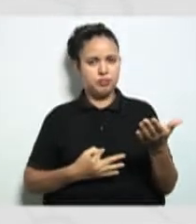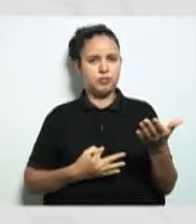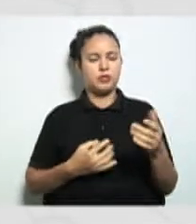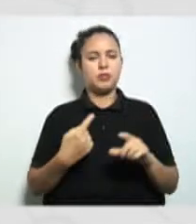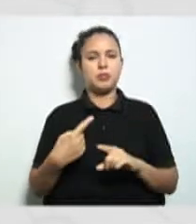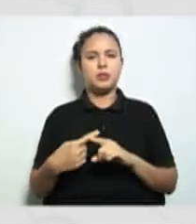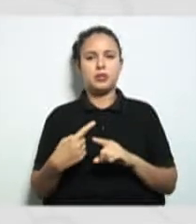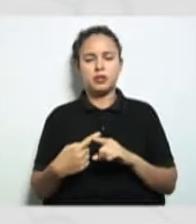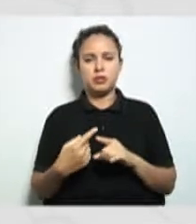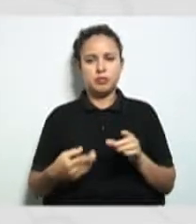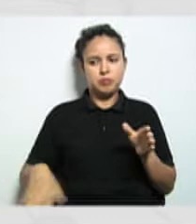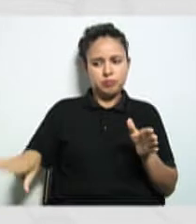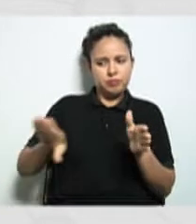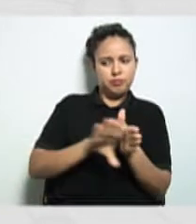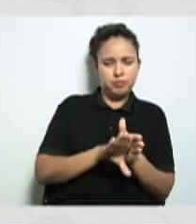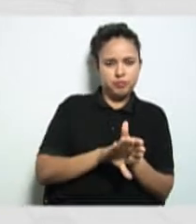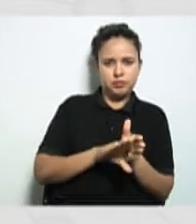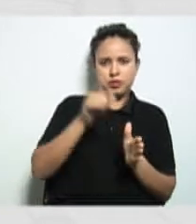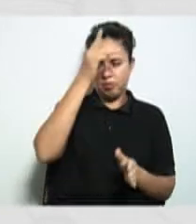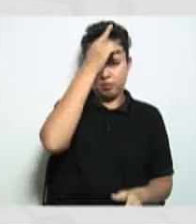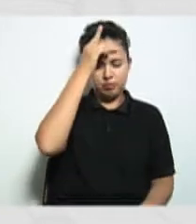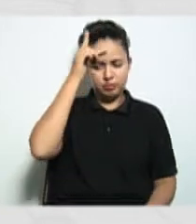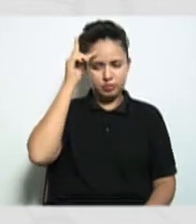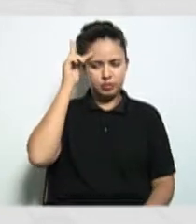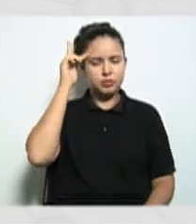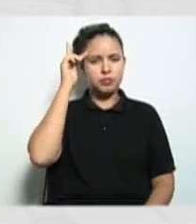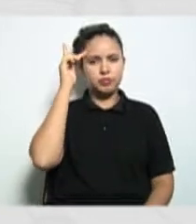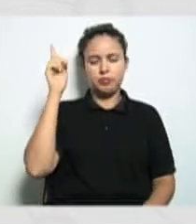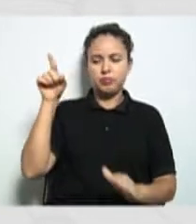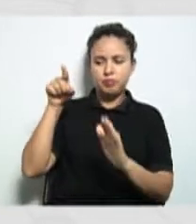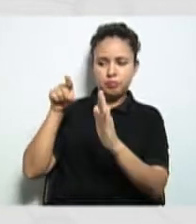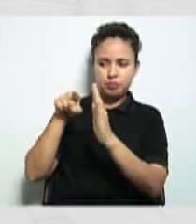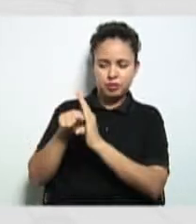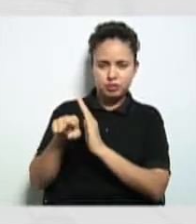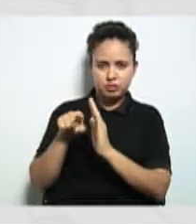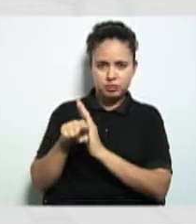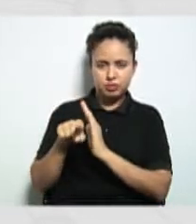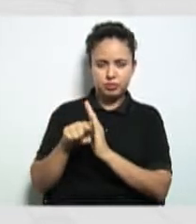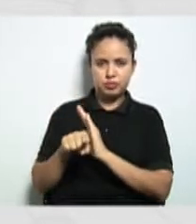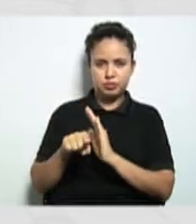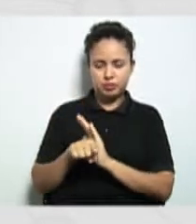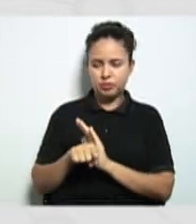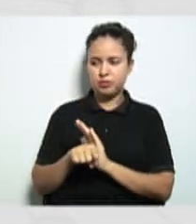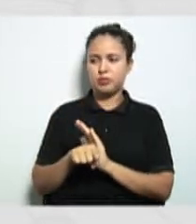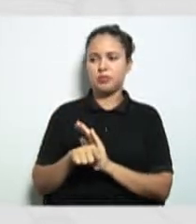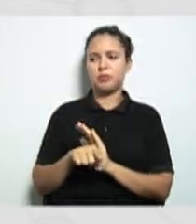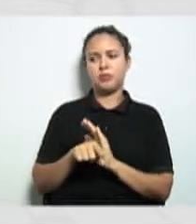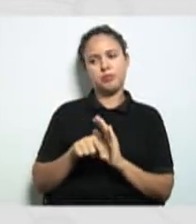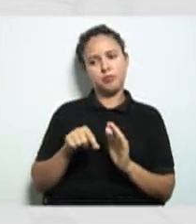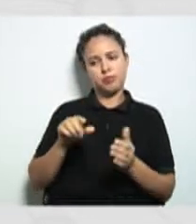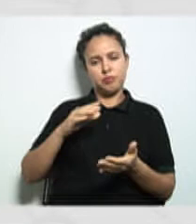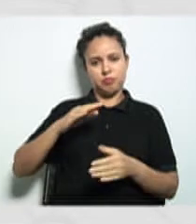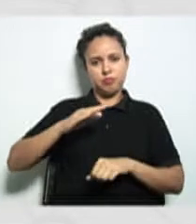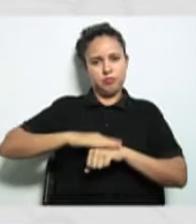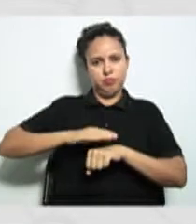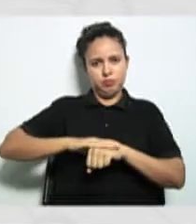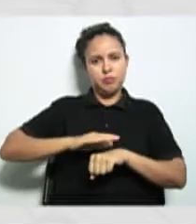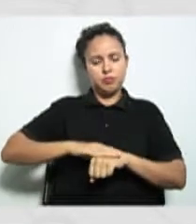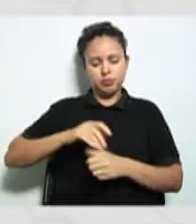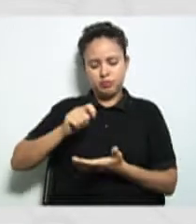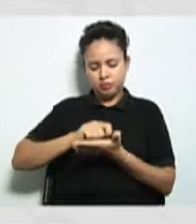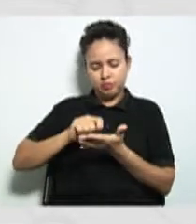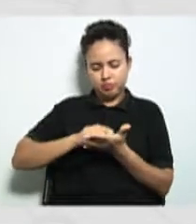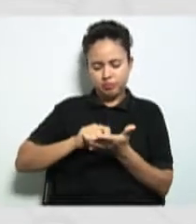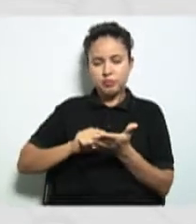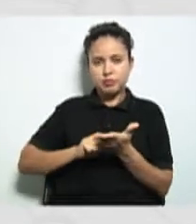chegou, abordou, né, as pessoas e ele mesmo foi marcando as opções. E como nós